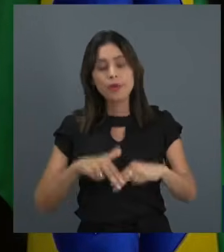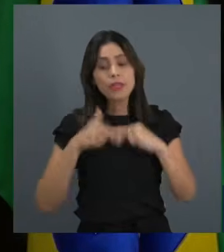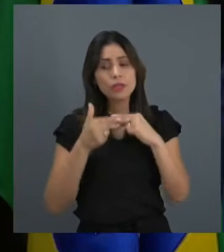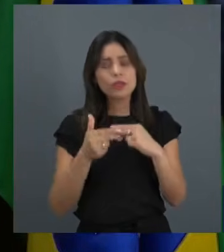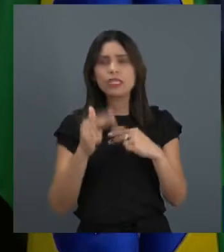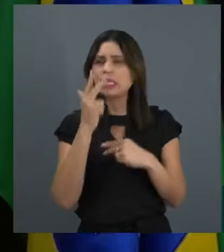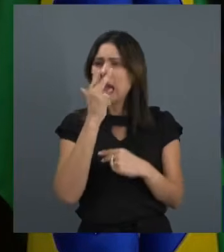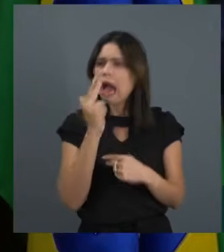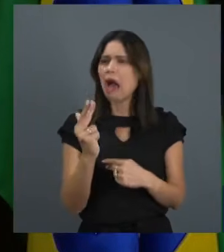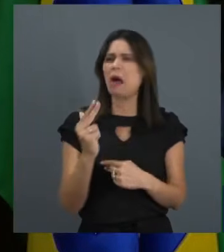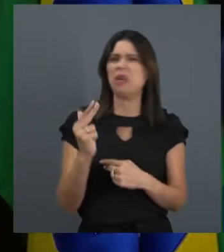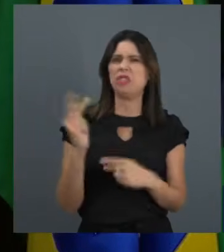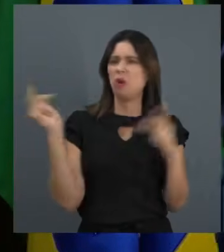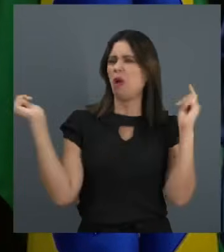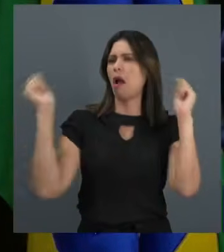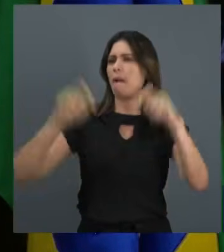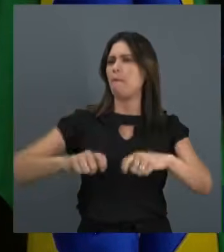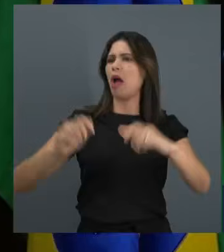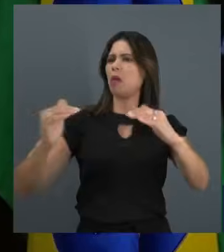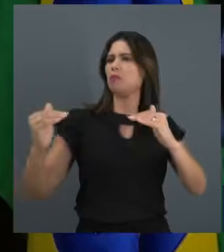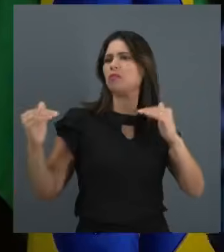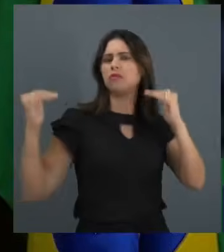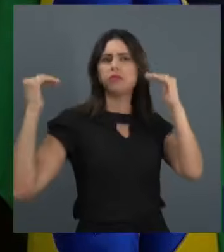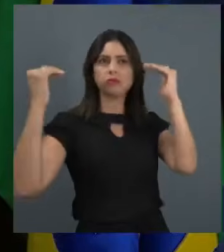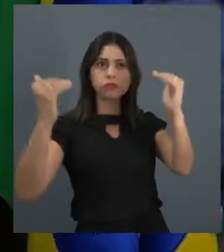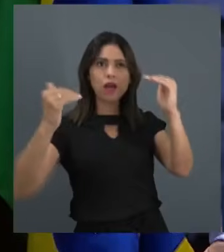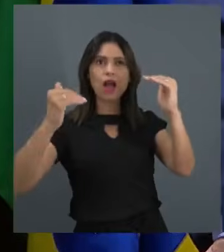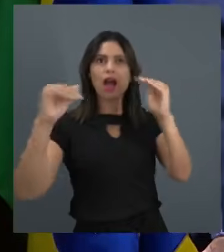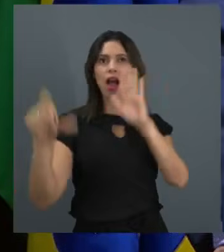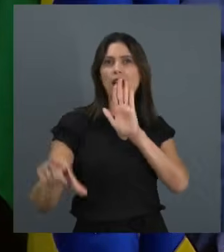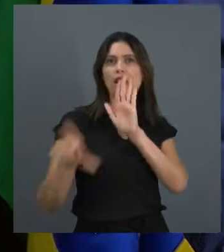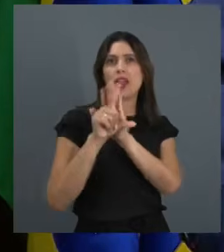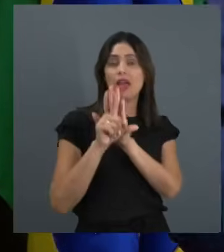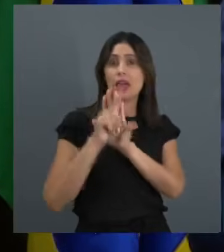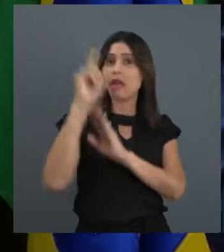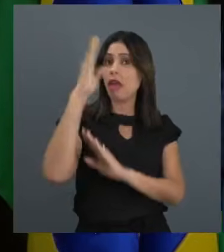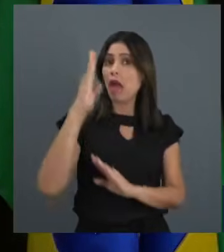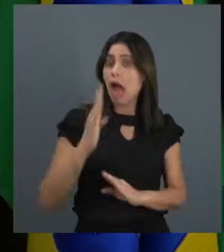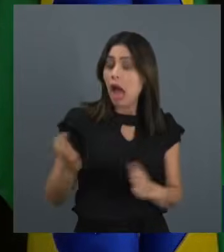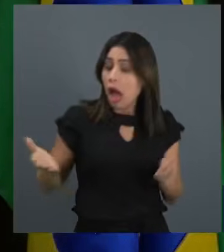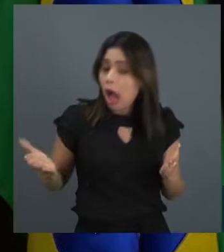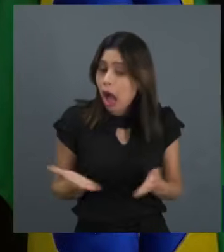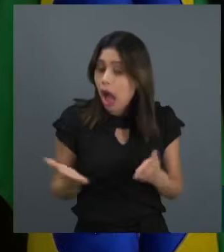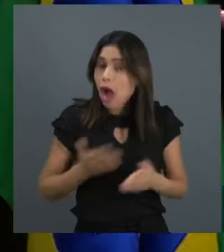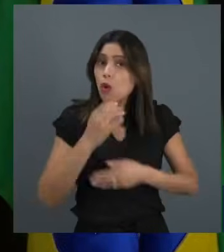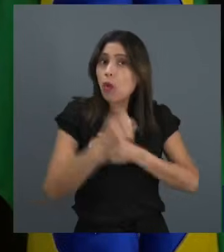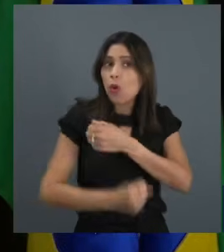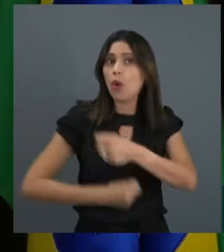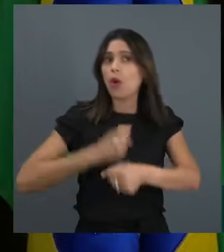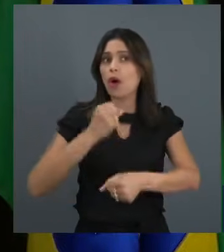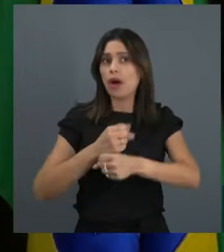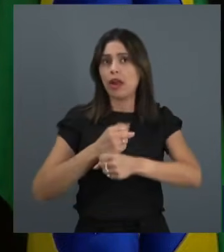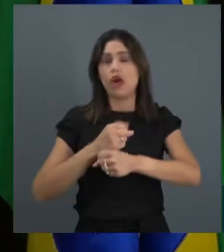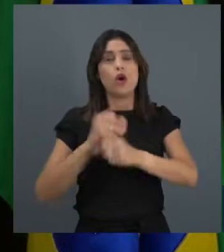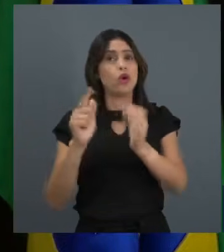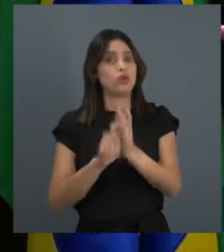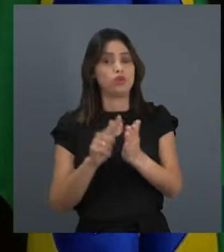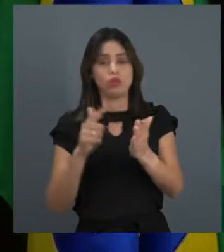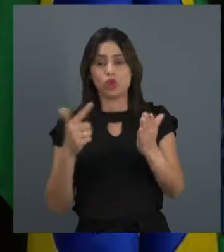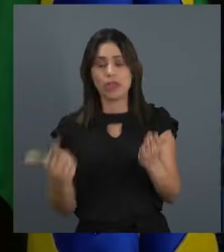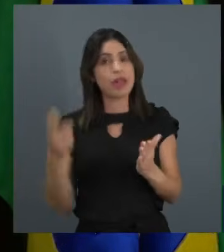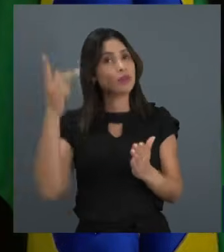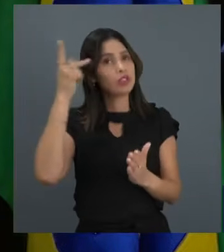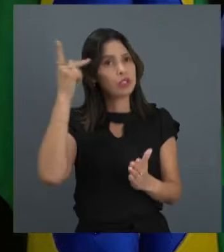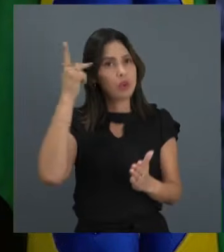de agir acima da lei do país. Agora, um ano depois, a Folha de São Paulo parou